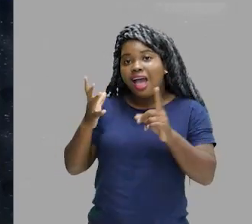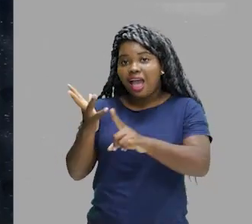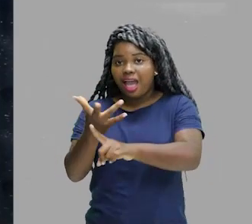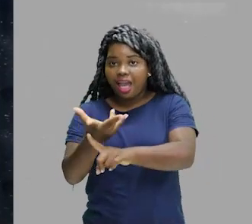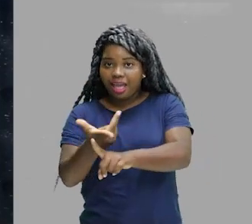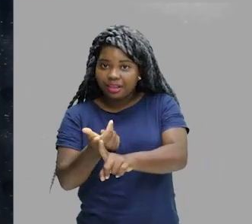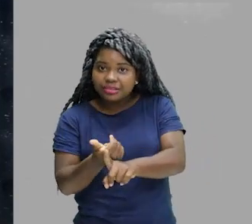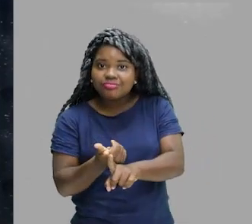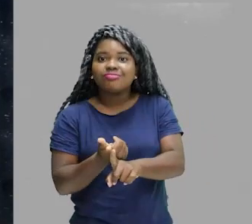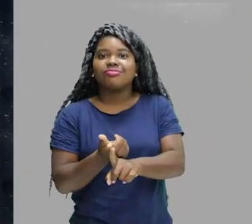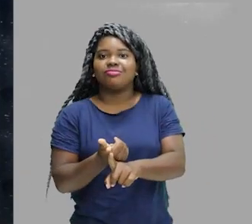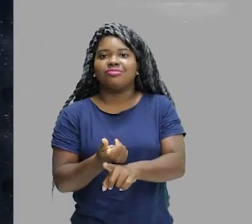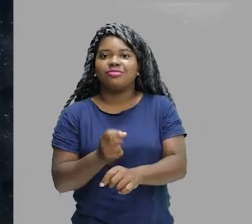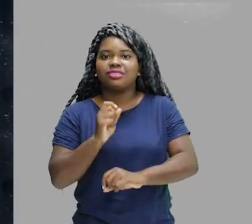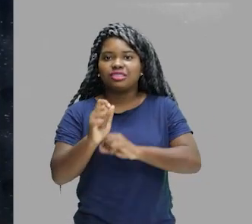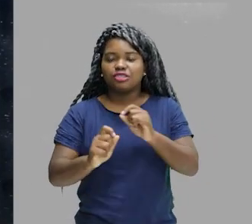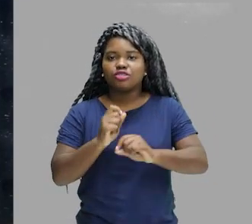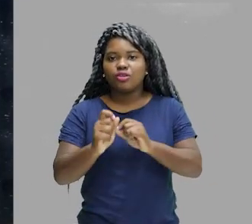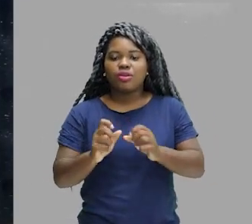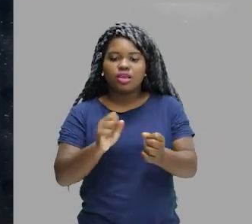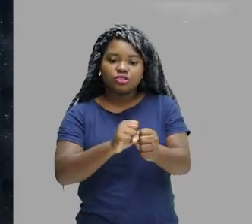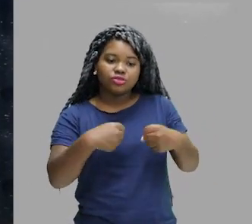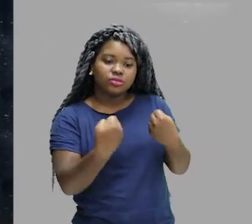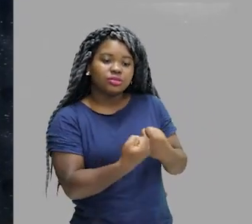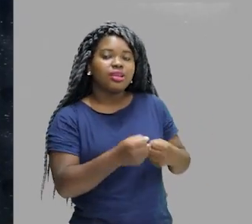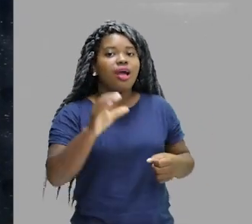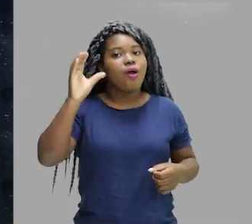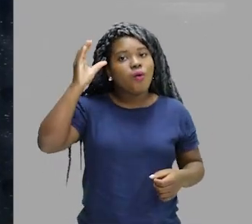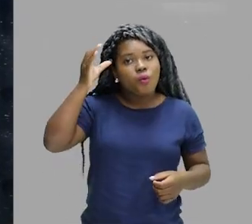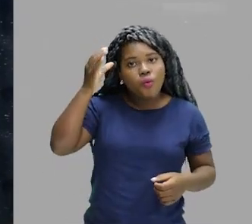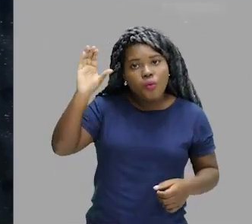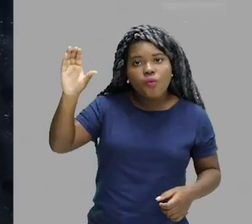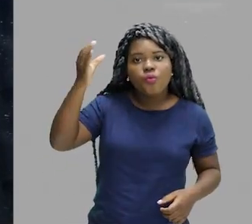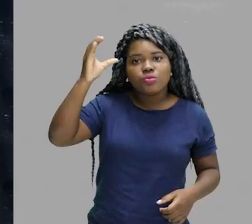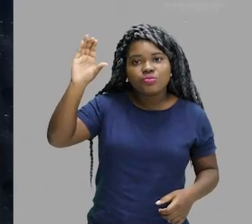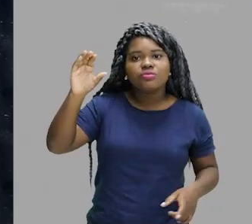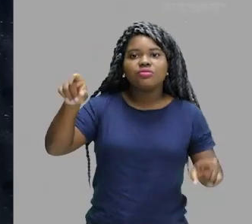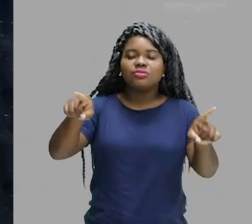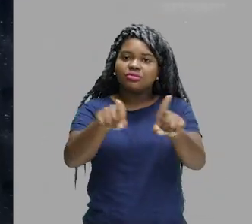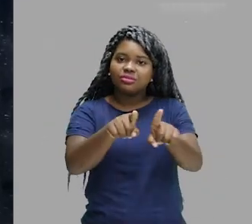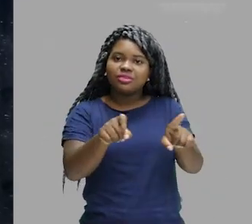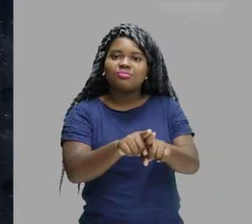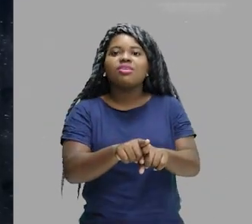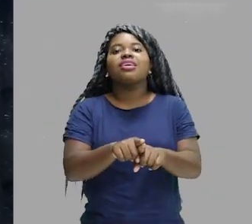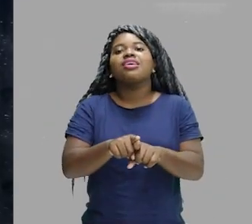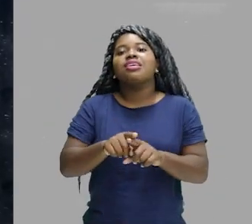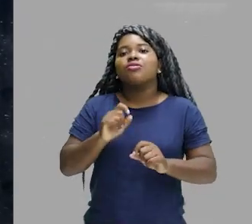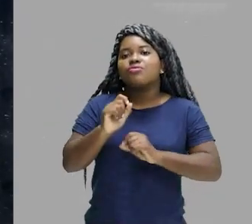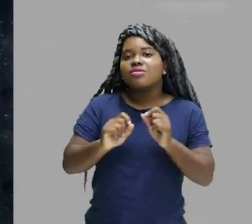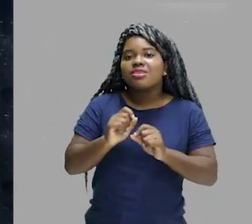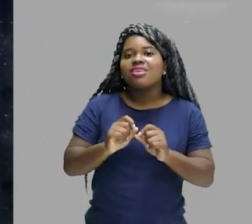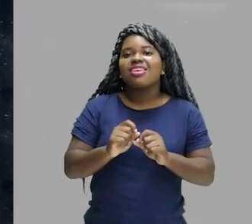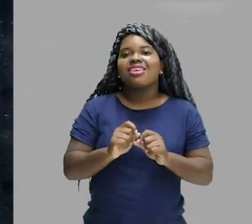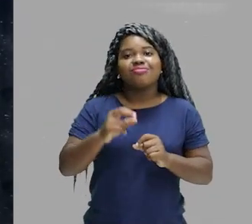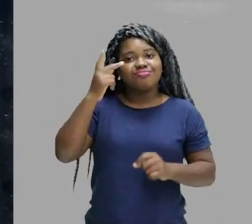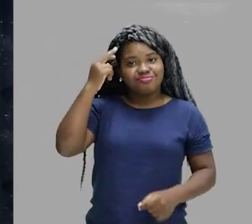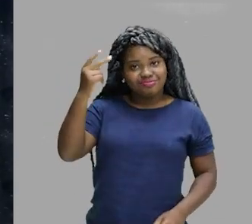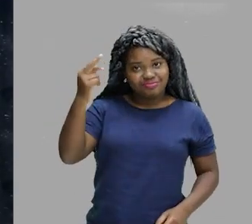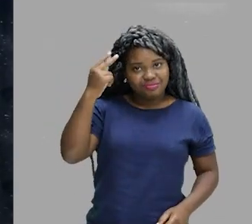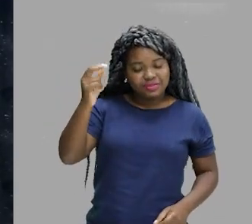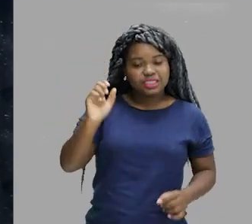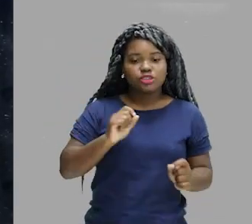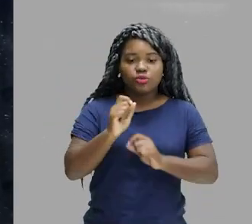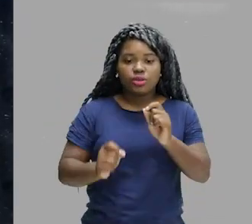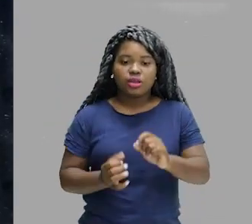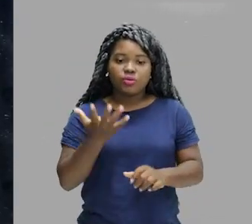ela é um reflexo social, cultural e também histórico. Então, o que aconteceu de manifestações, revoluções e mudanças no